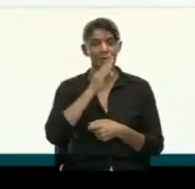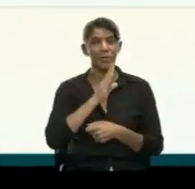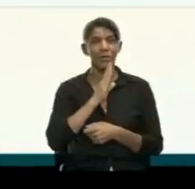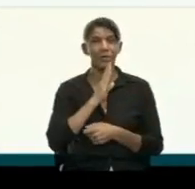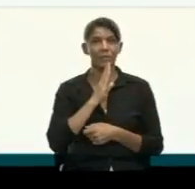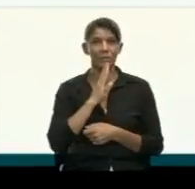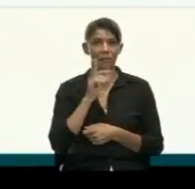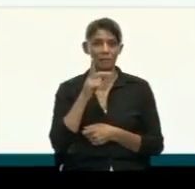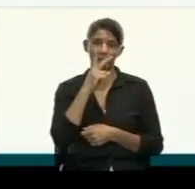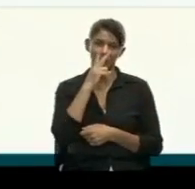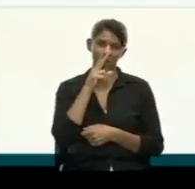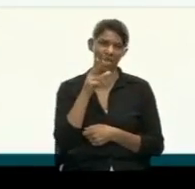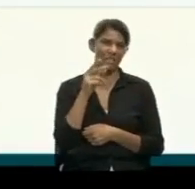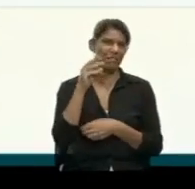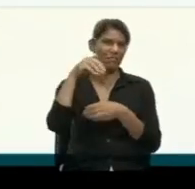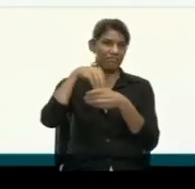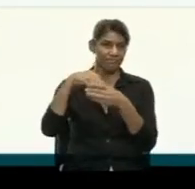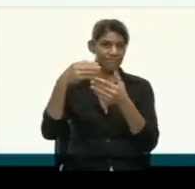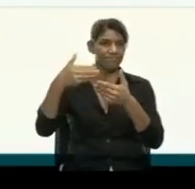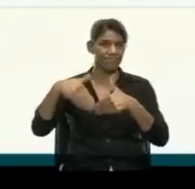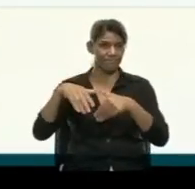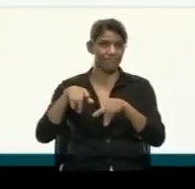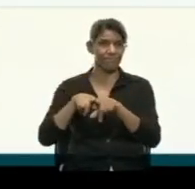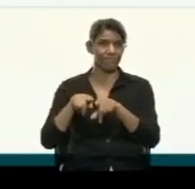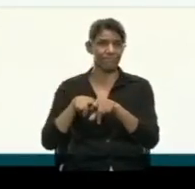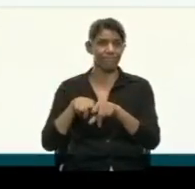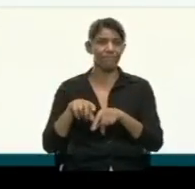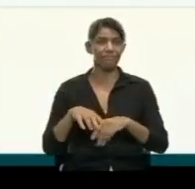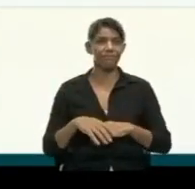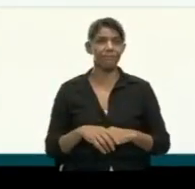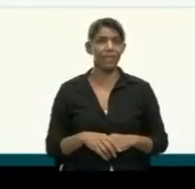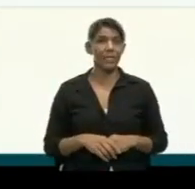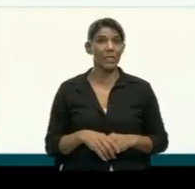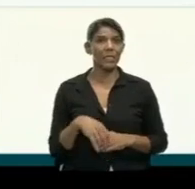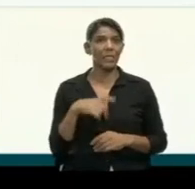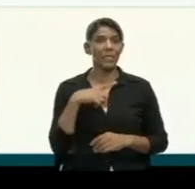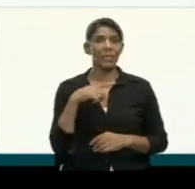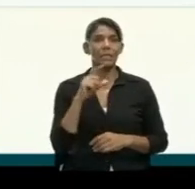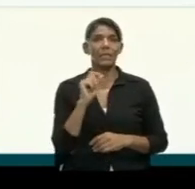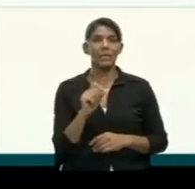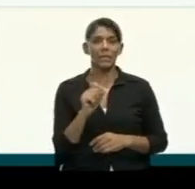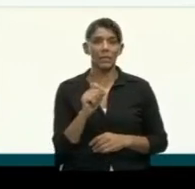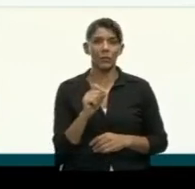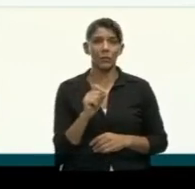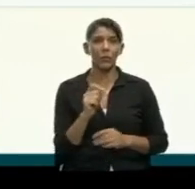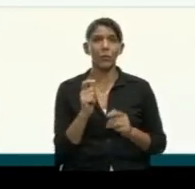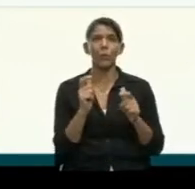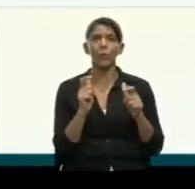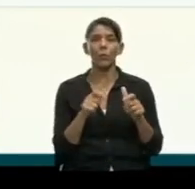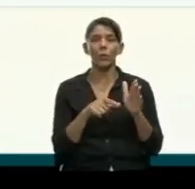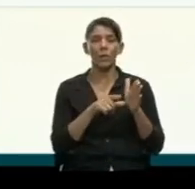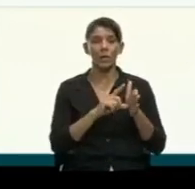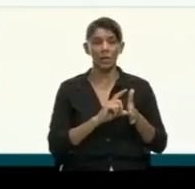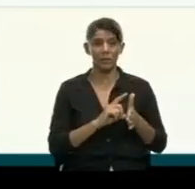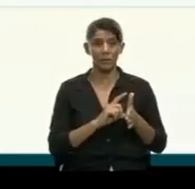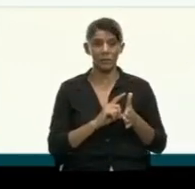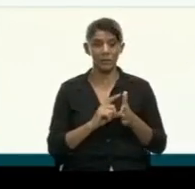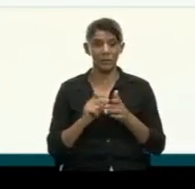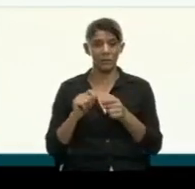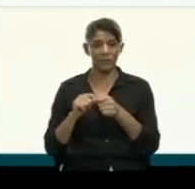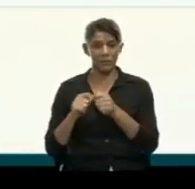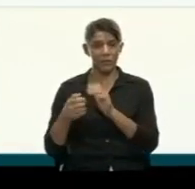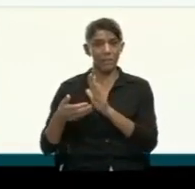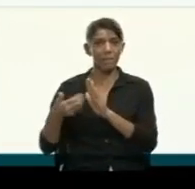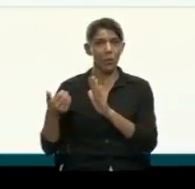cheiro de provinha também, tá bom? Bom, a gente tem então uma localização antes de ser escavado isso